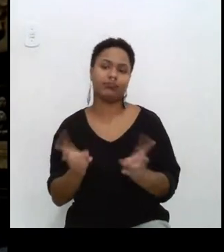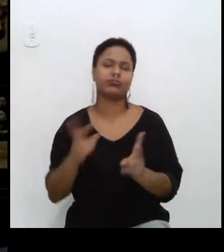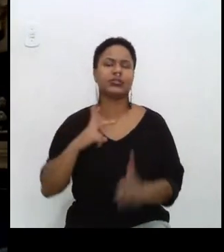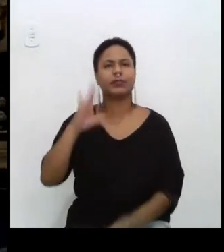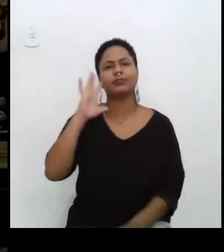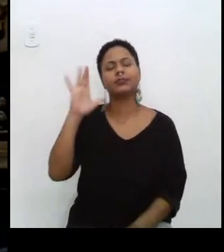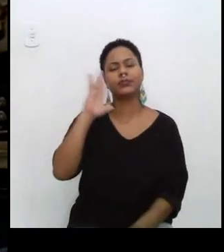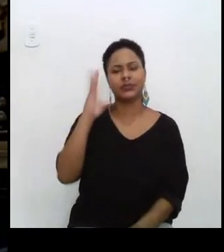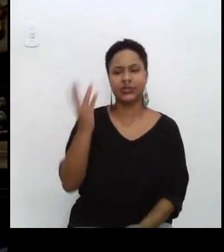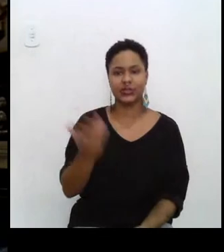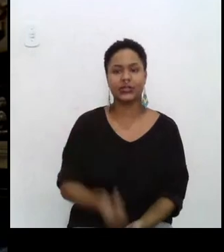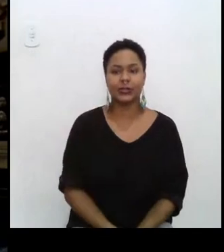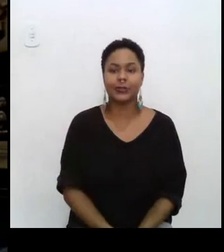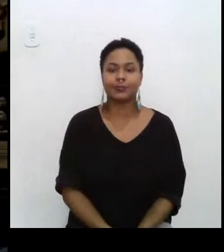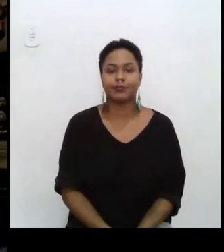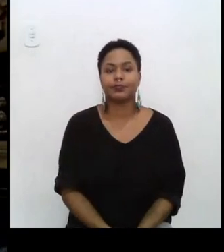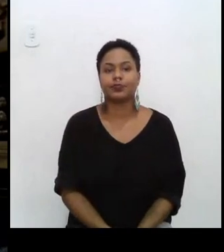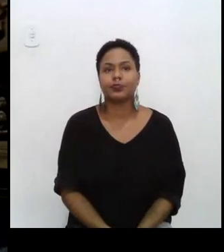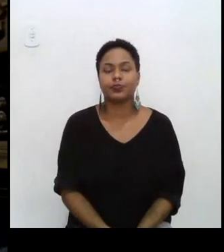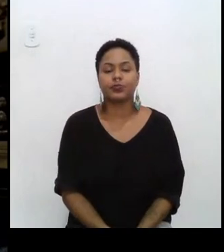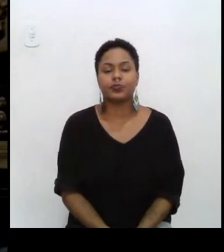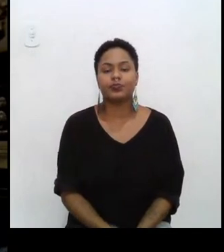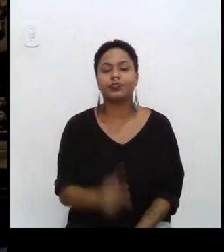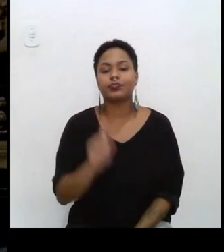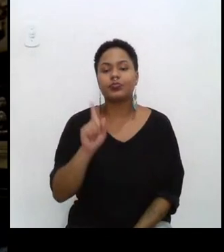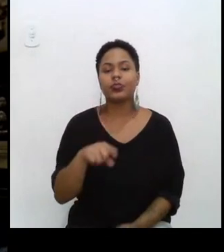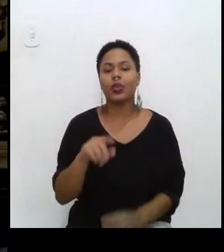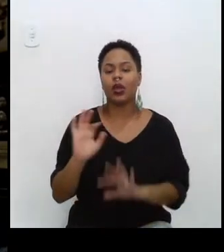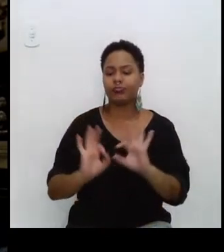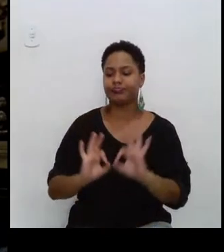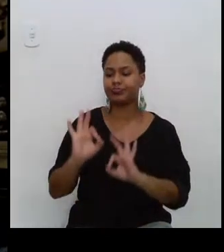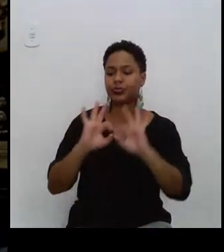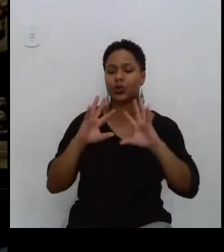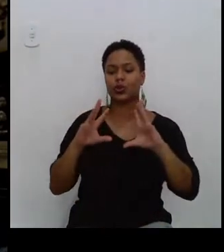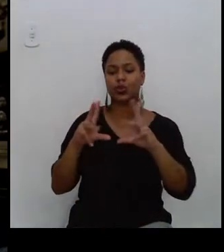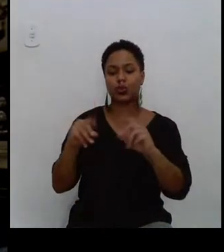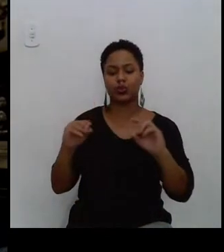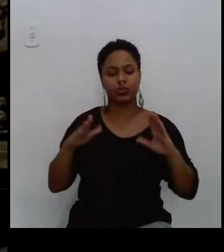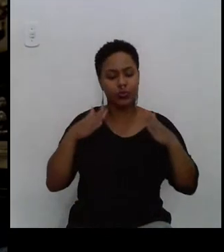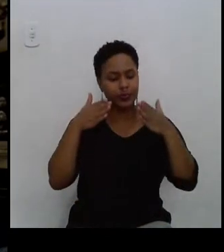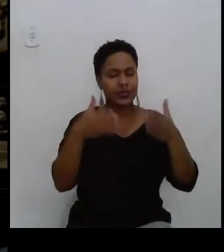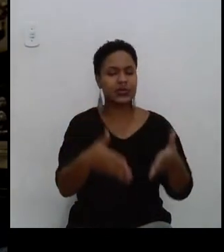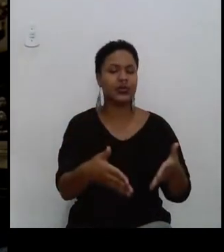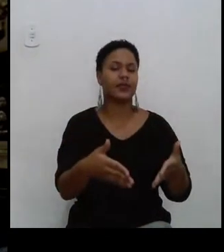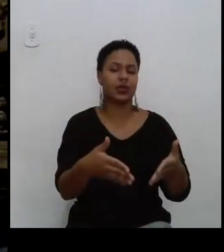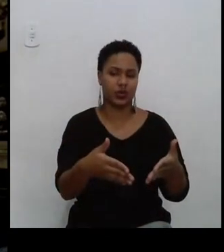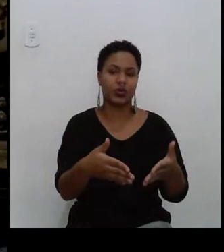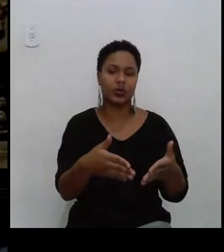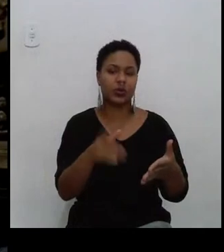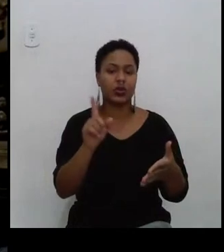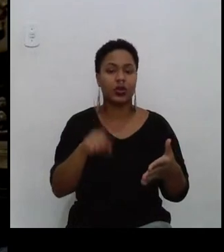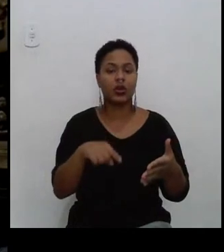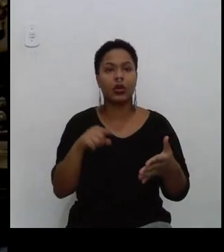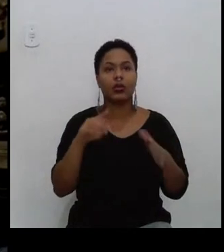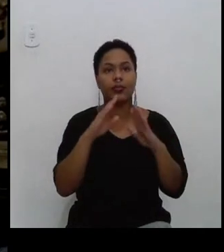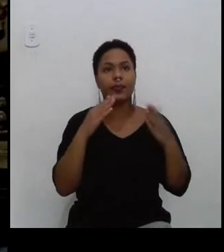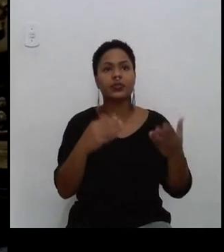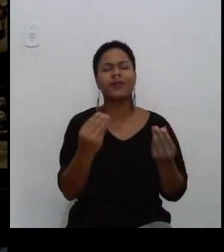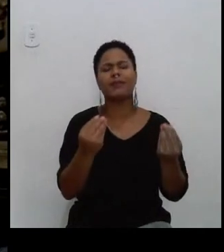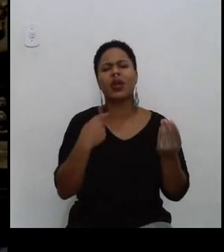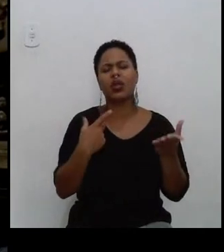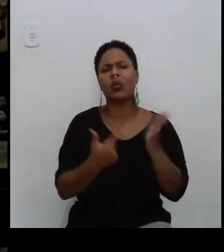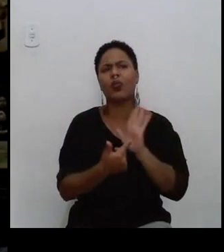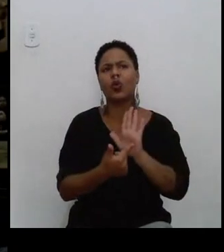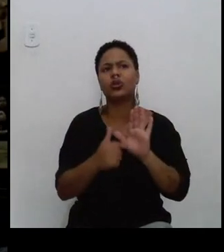conduct is time to Media Player What have I got to finish the Sea and